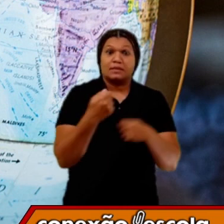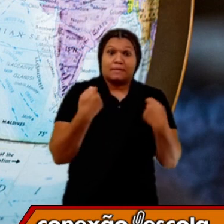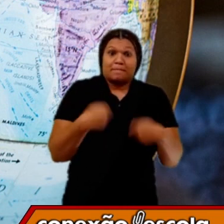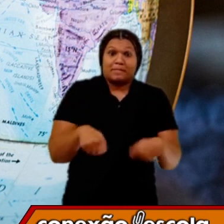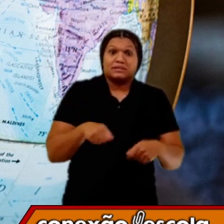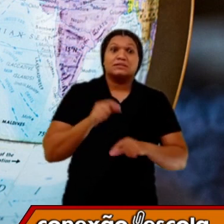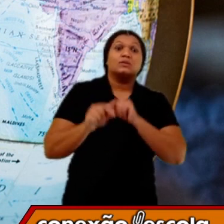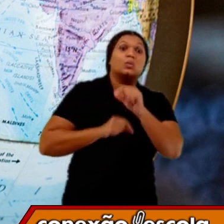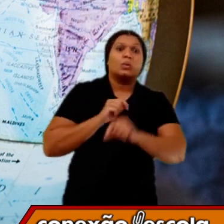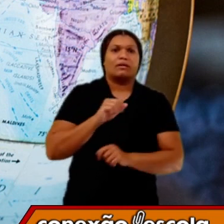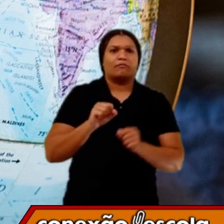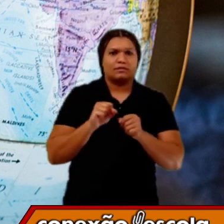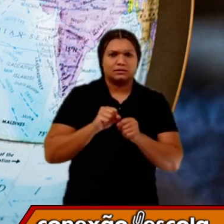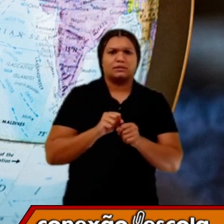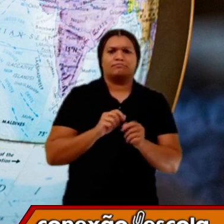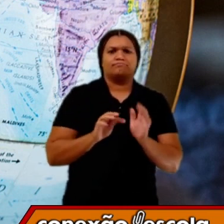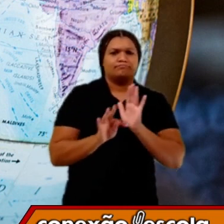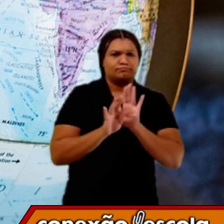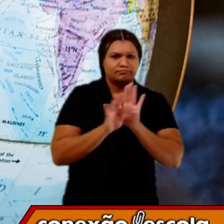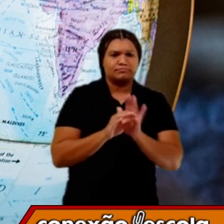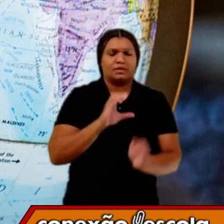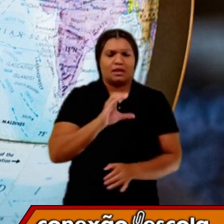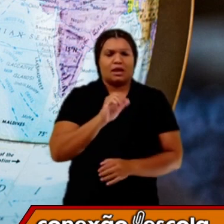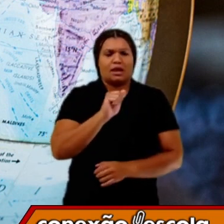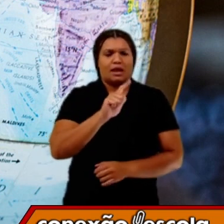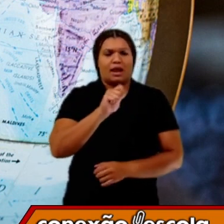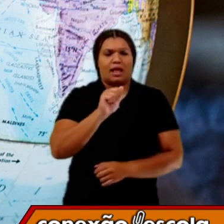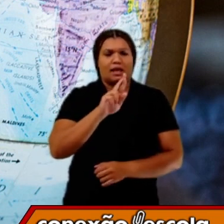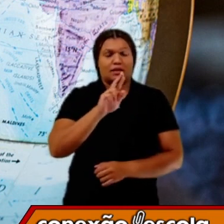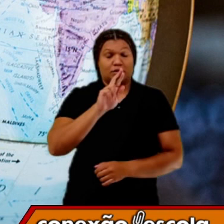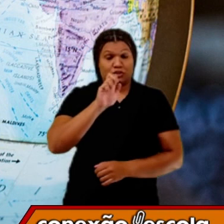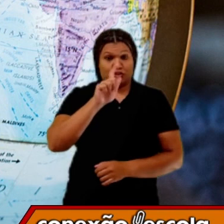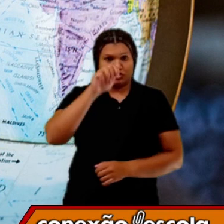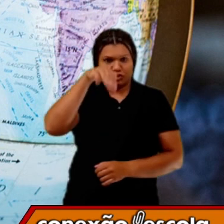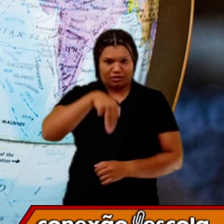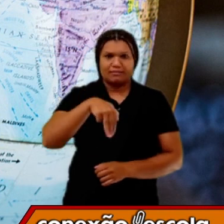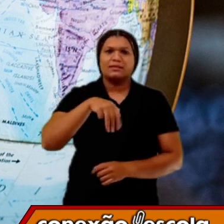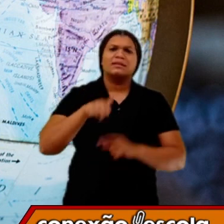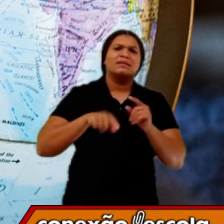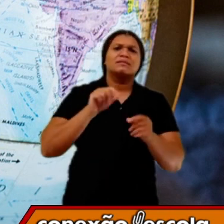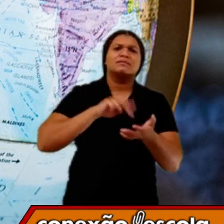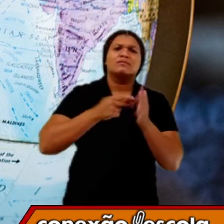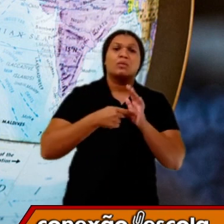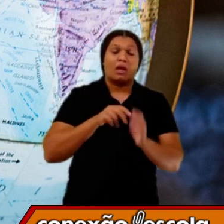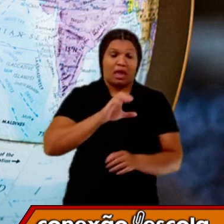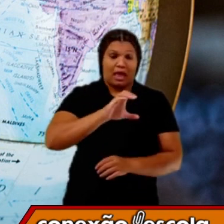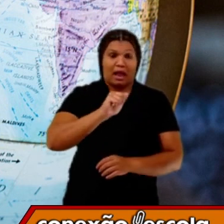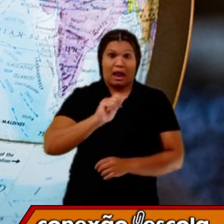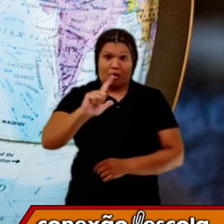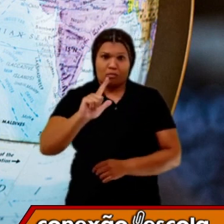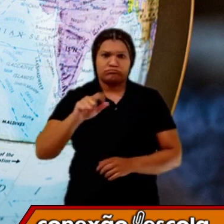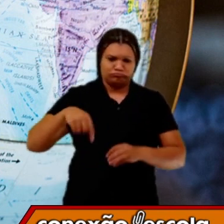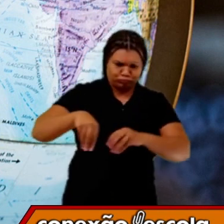da calagem, que consiste em jogar cal no solo para reduzir a acidez e